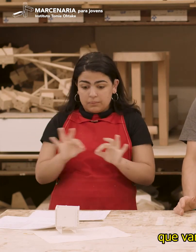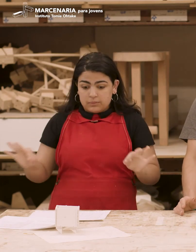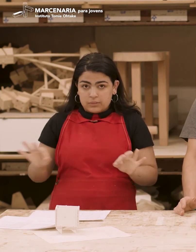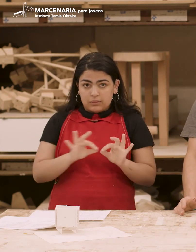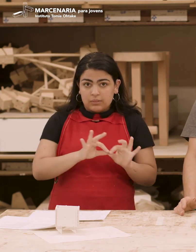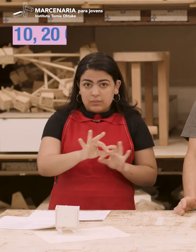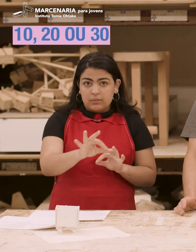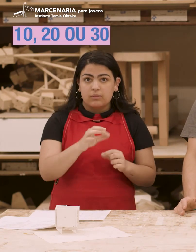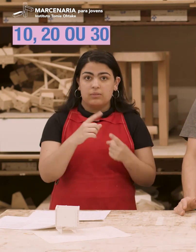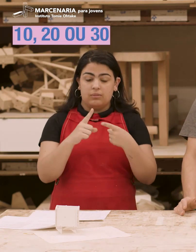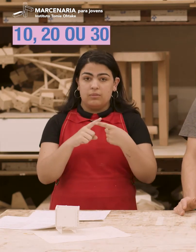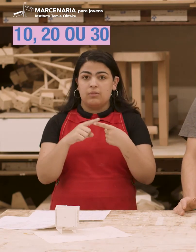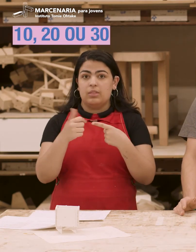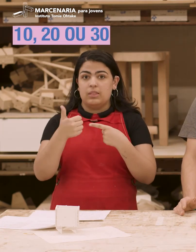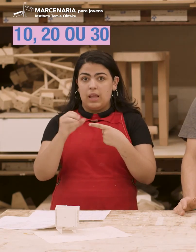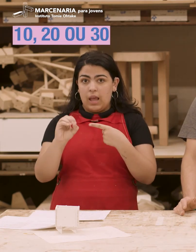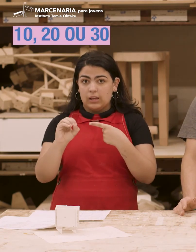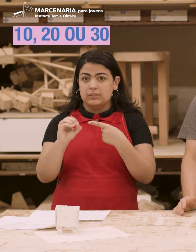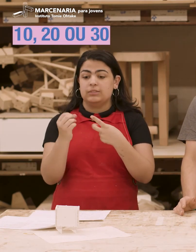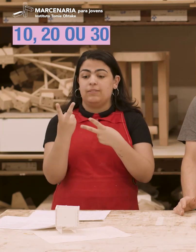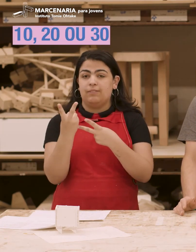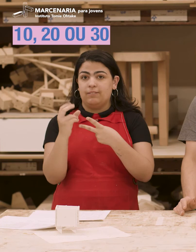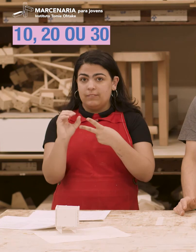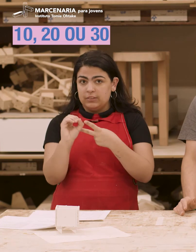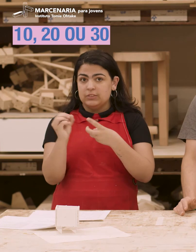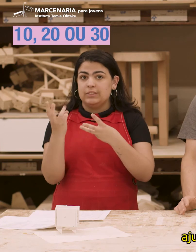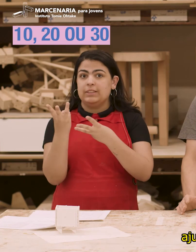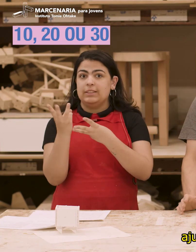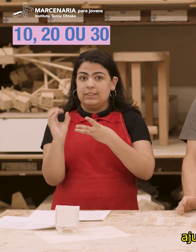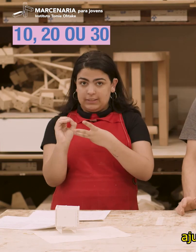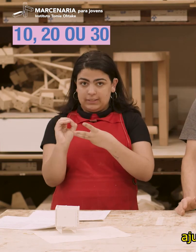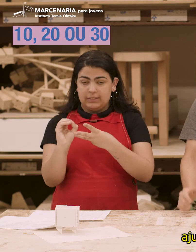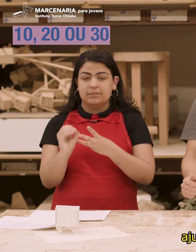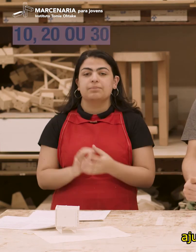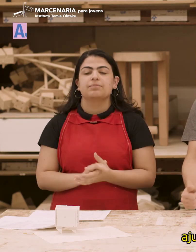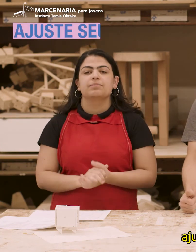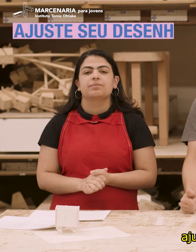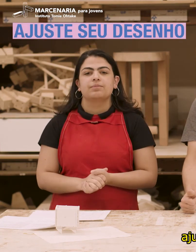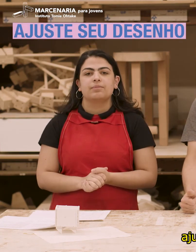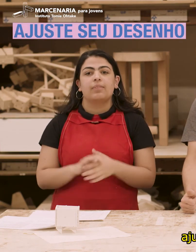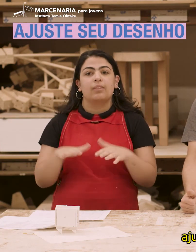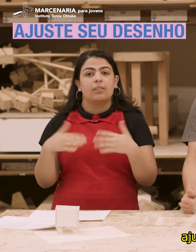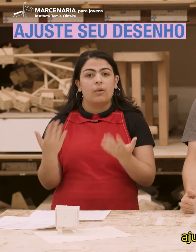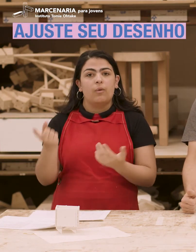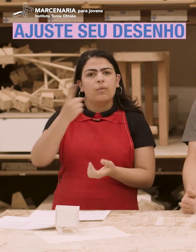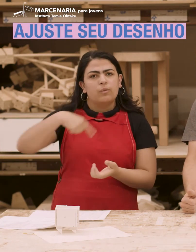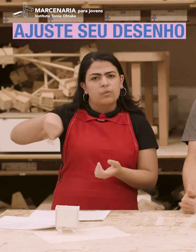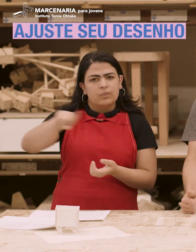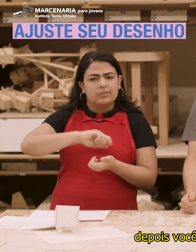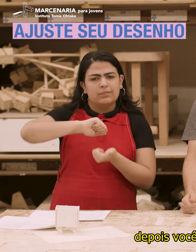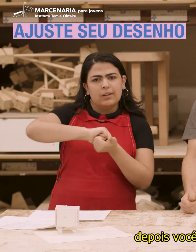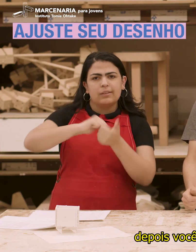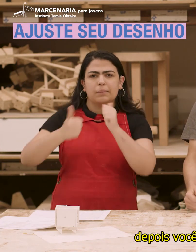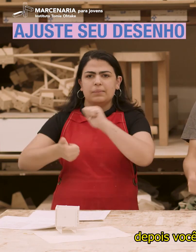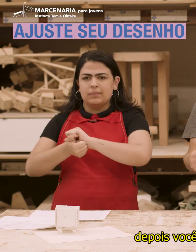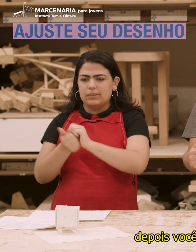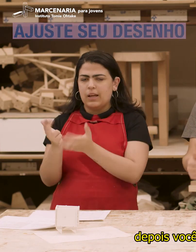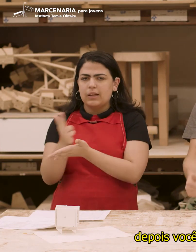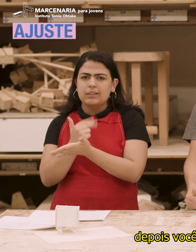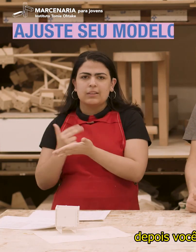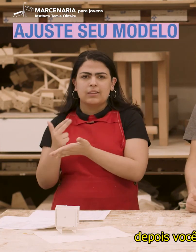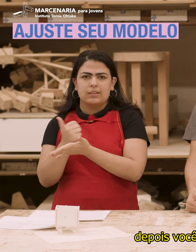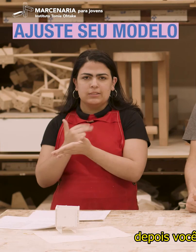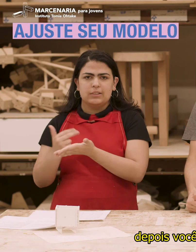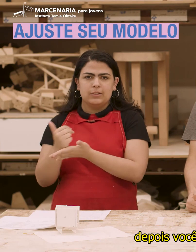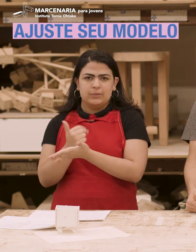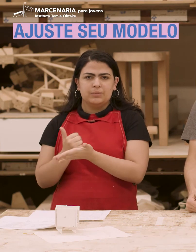tiras: 10, 20 ou 30. A partir daí, ajuste seu desenho. Depois, você vai